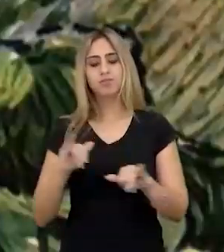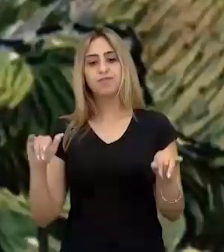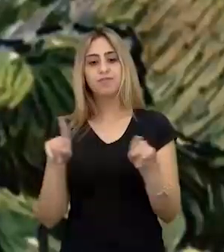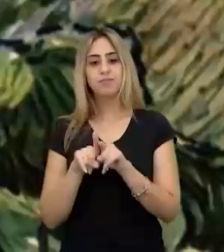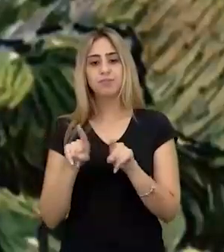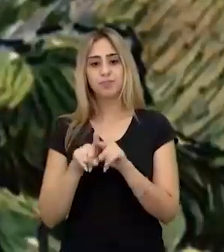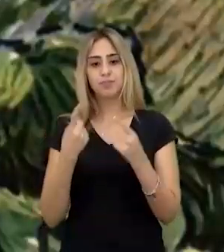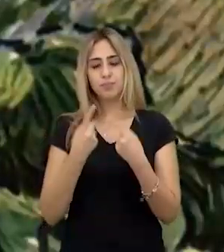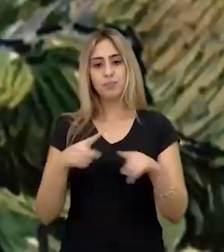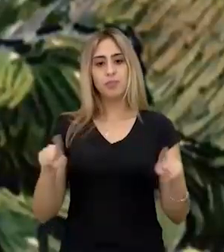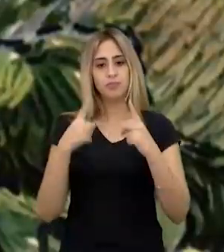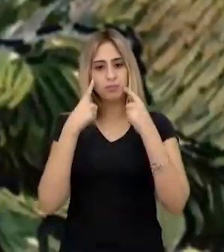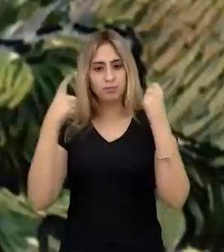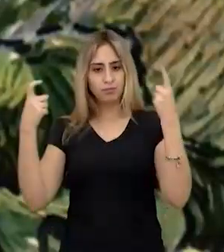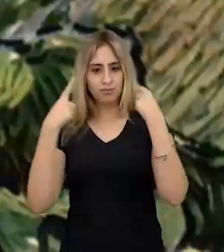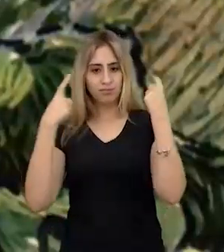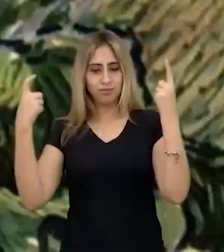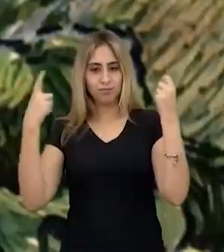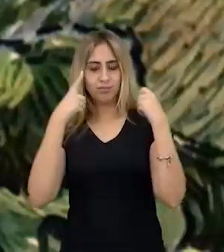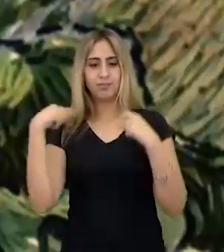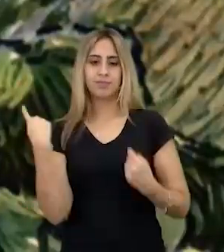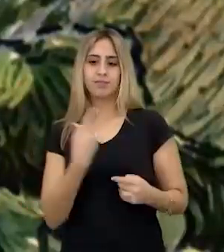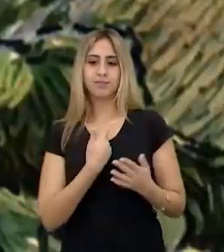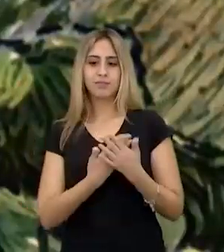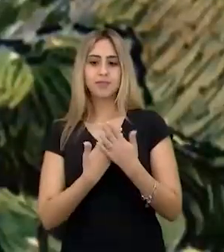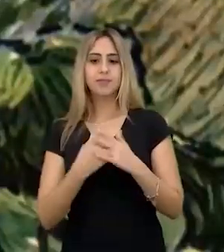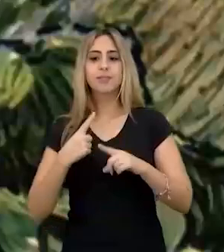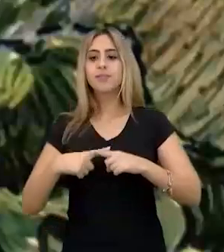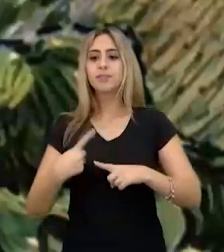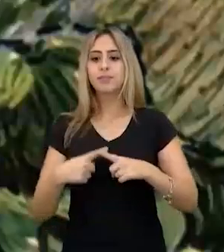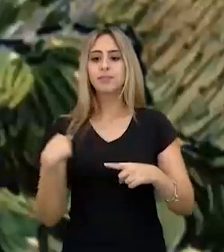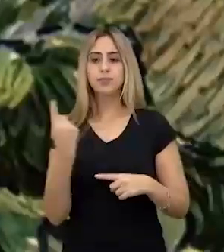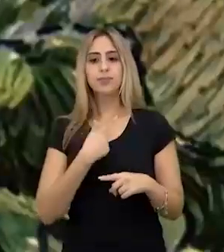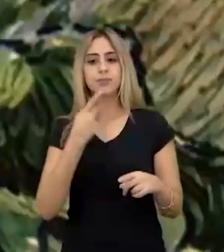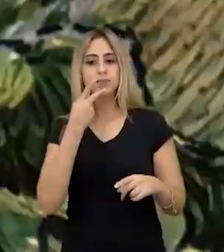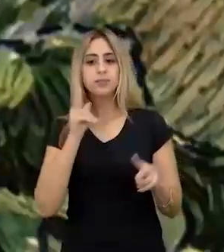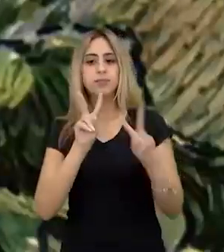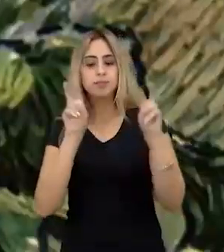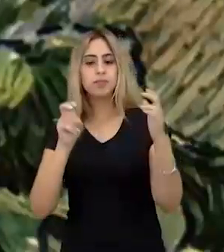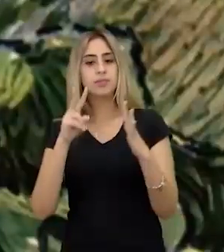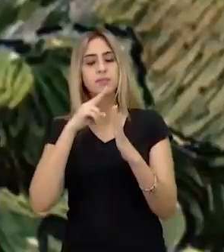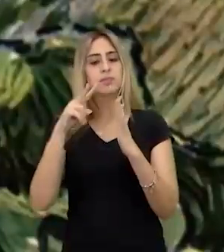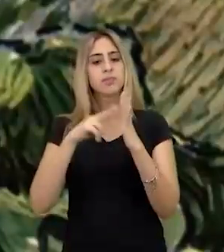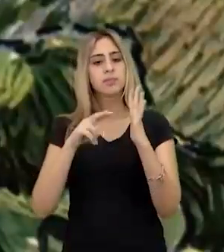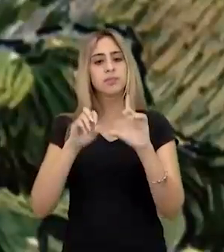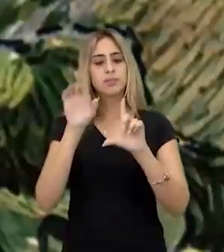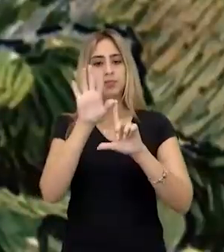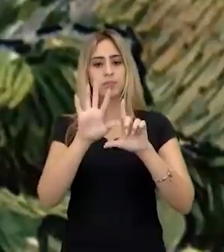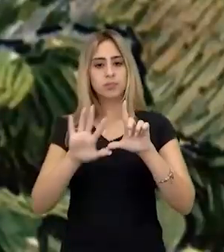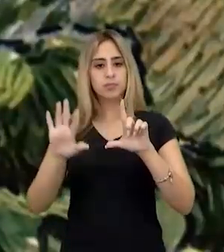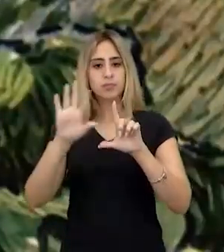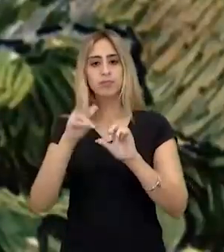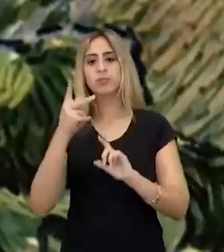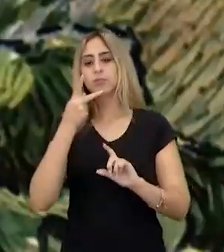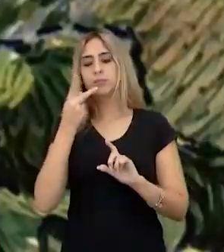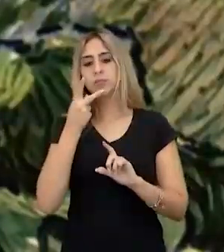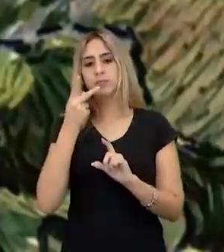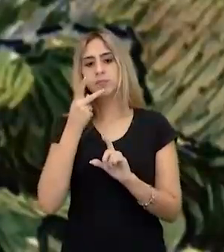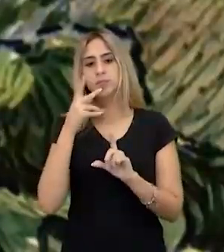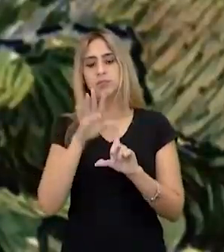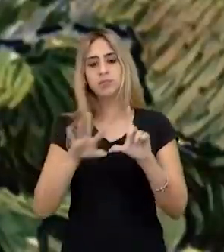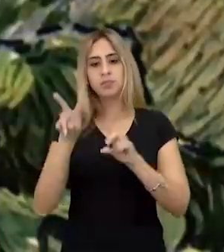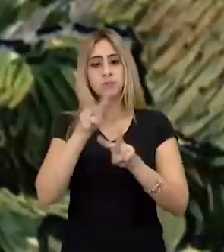os elementos sonoros acontecendo aqui na nossa aula, porque a gente vai falar sobre leitura de imagem, vamos falar sobre leitura do